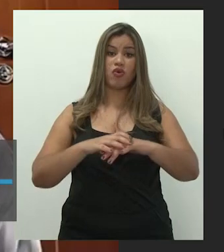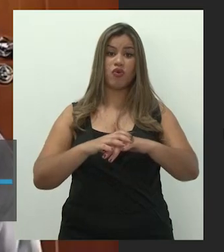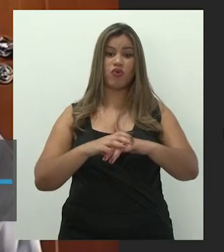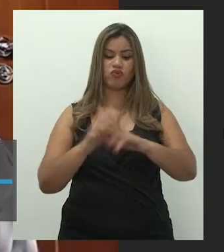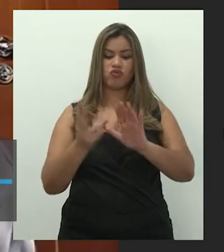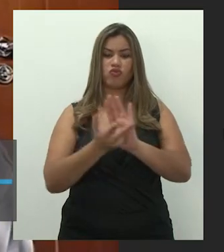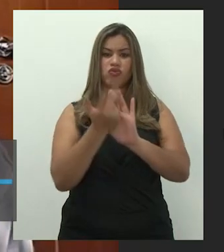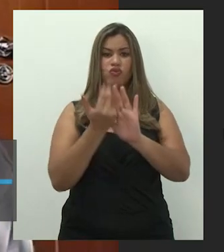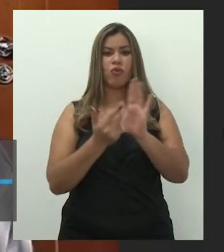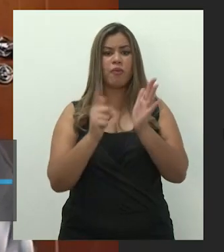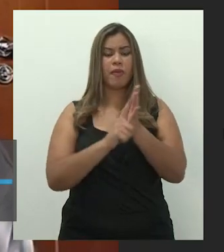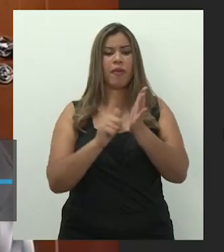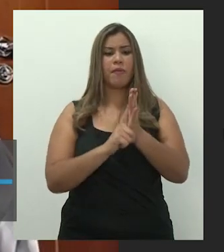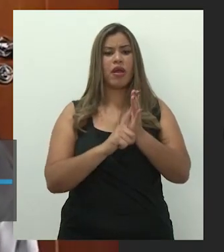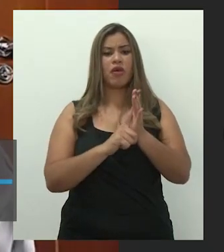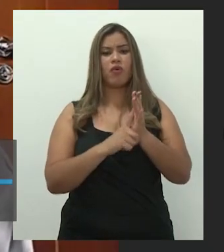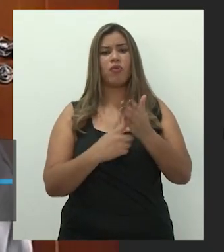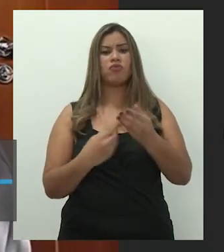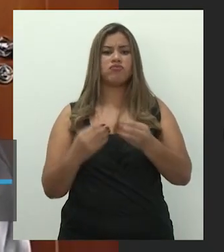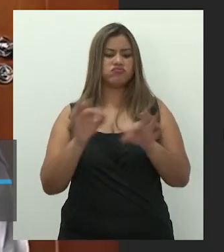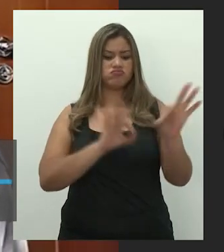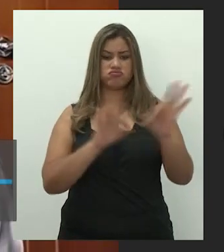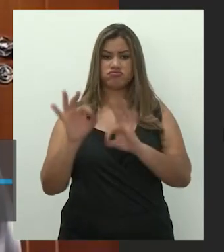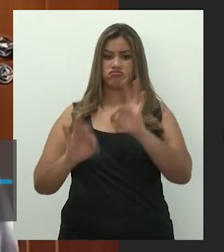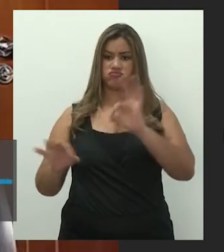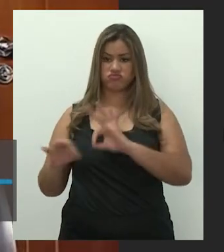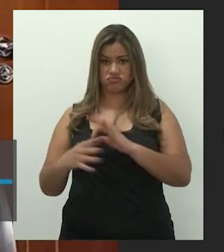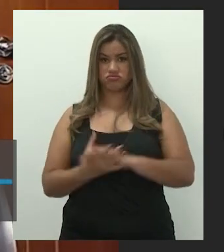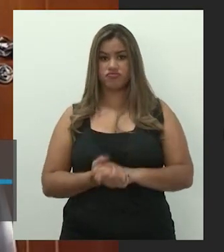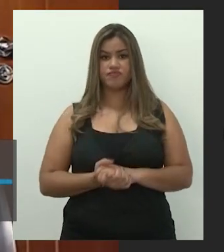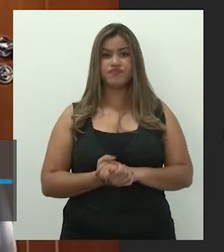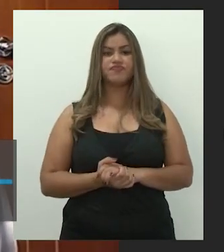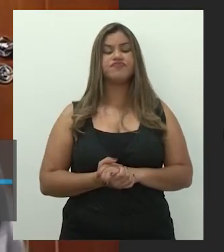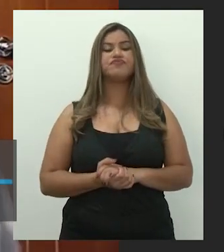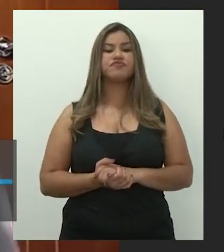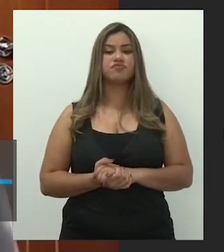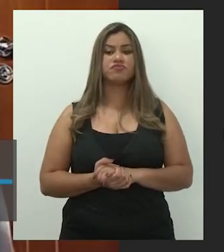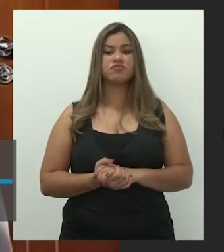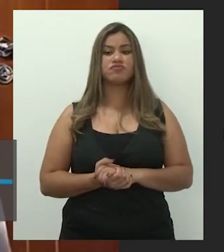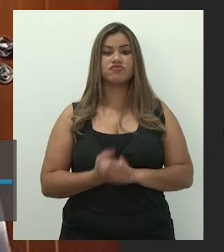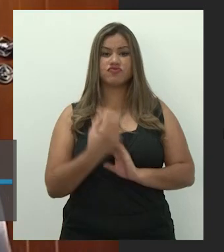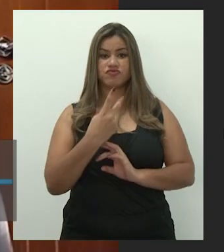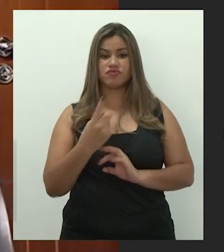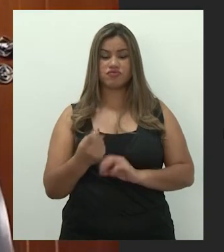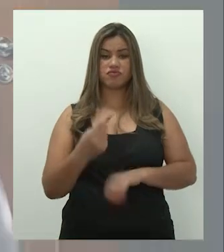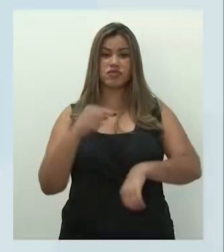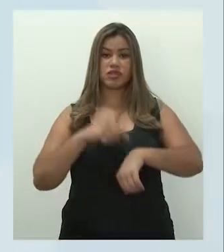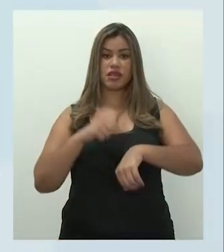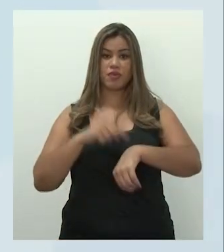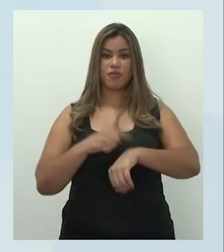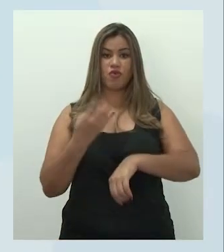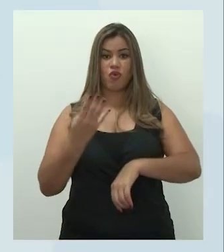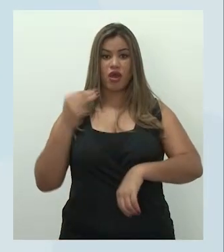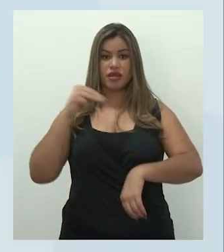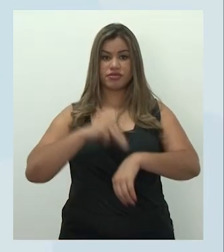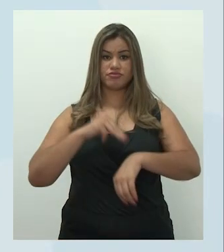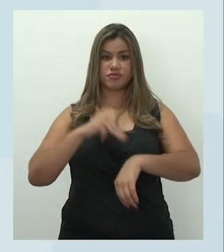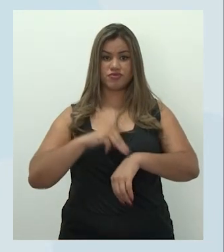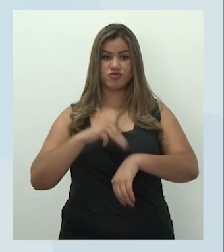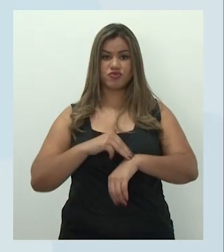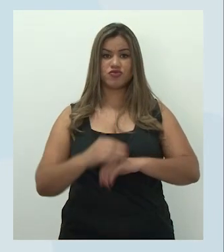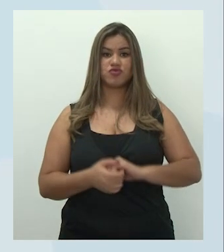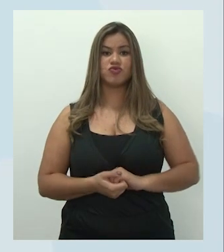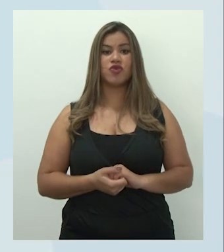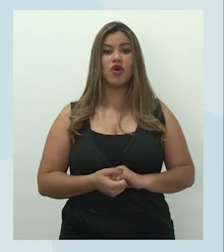caso vocês tiverem, isso vai ajudar bastante vocês, tá bom? Então, vou deixar 4 minutinhos esse slide na tela mesmo,